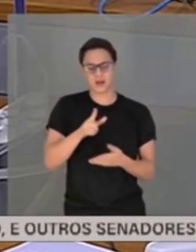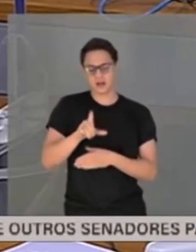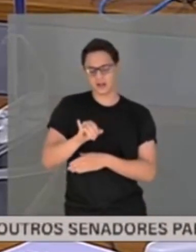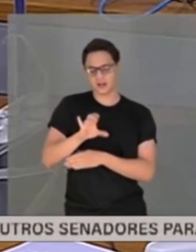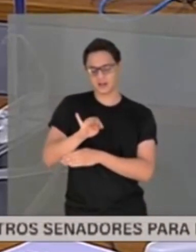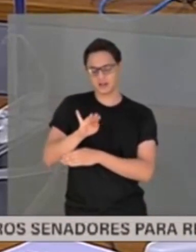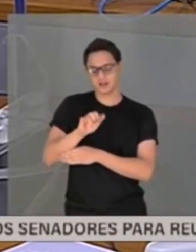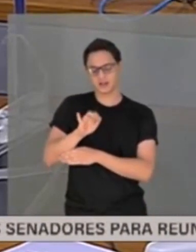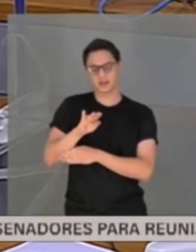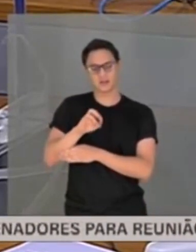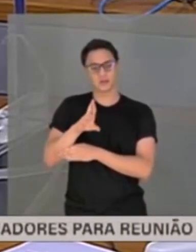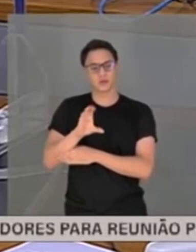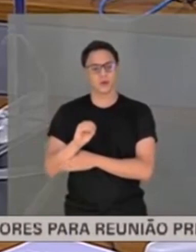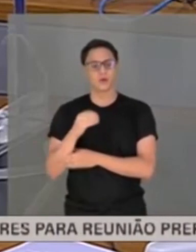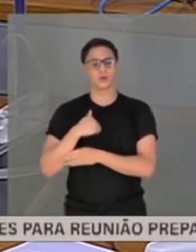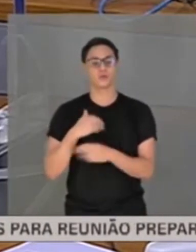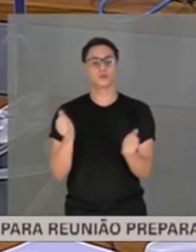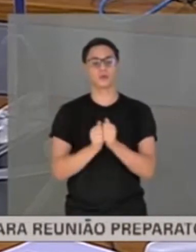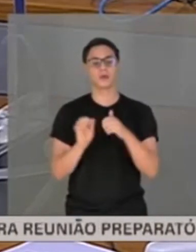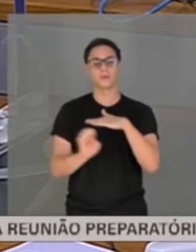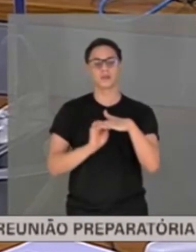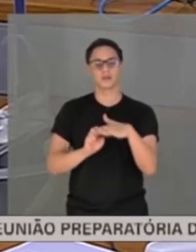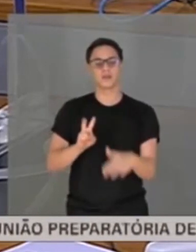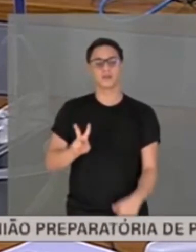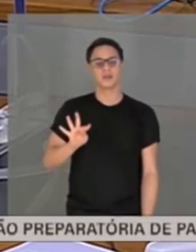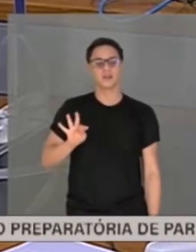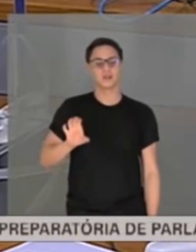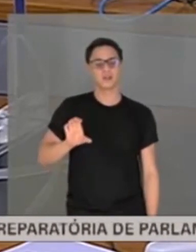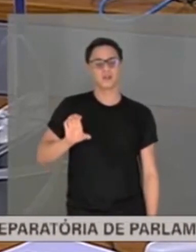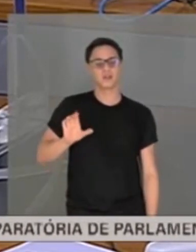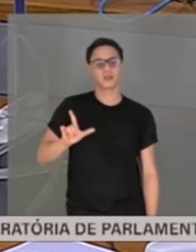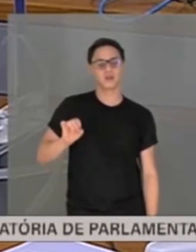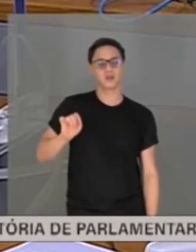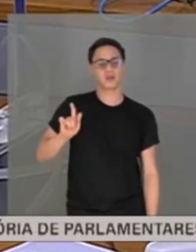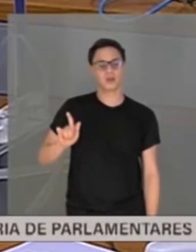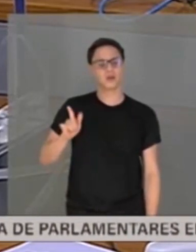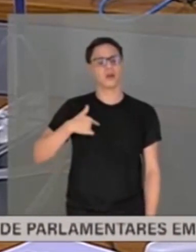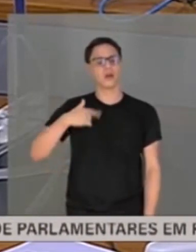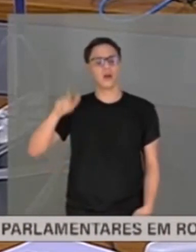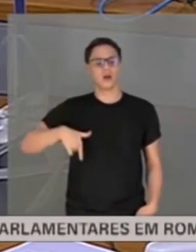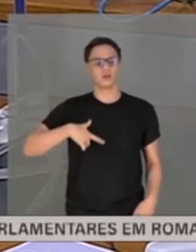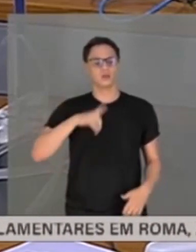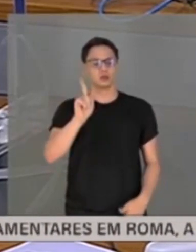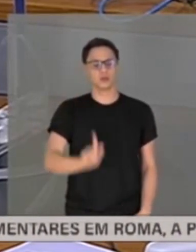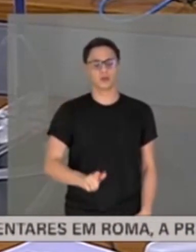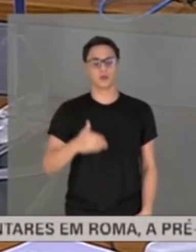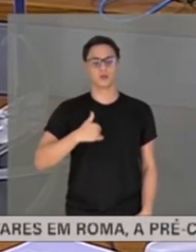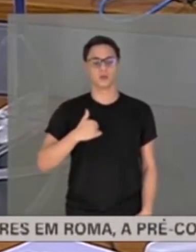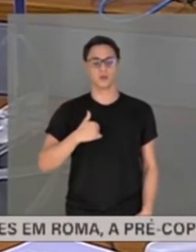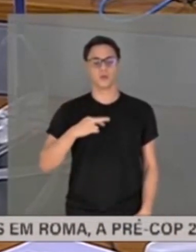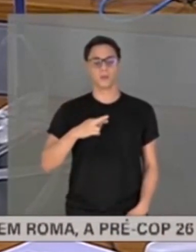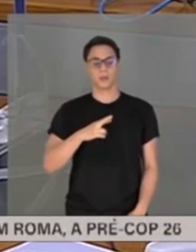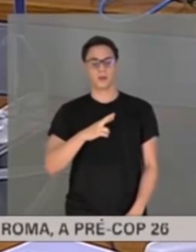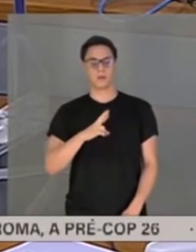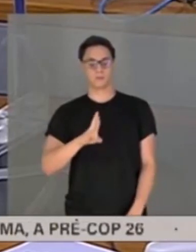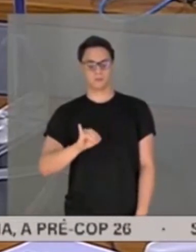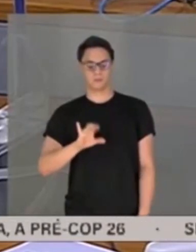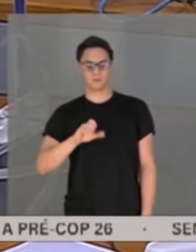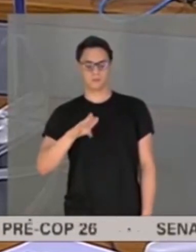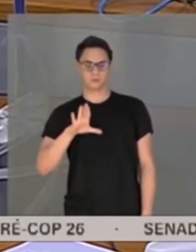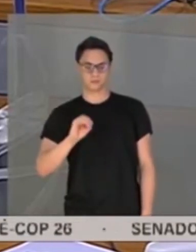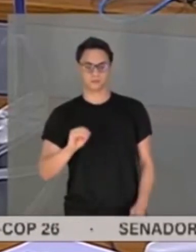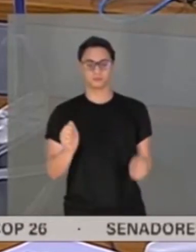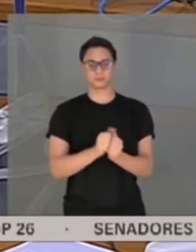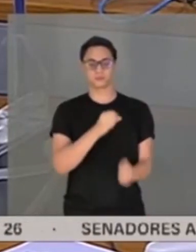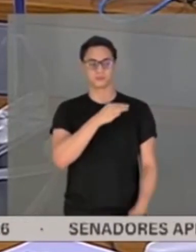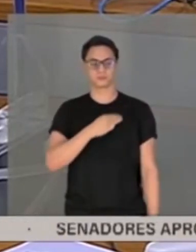a VTC-Log. É a partir da gestão do ministro Ricardo Barros, aliás, isso é confirmado na gestão do ministro Ock, mas é